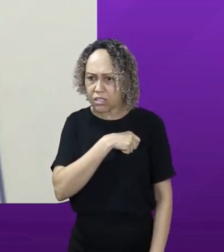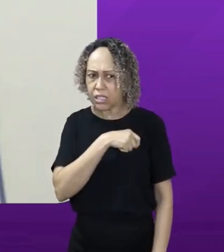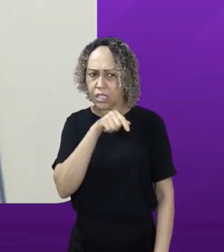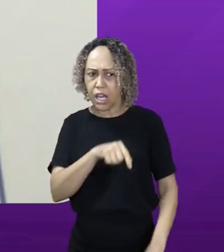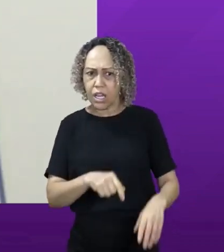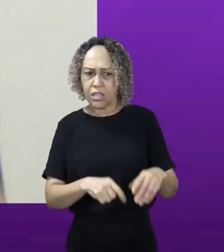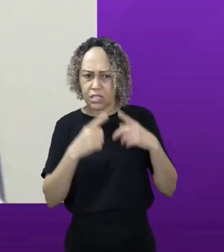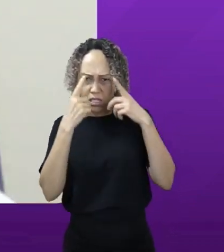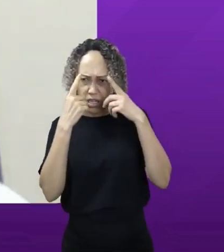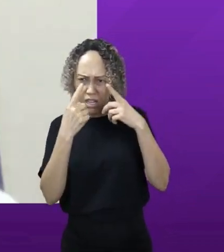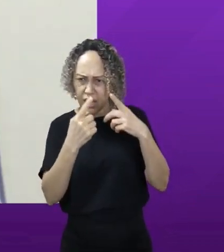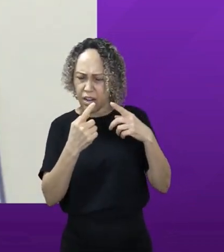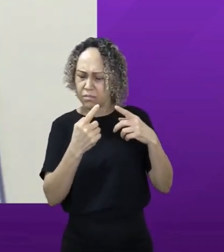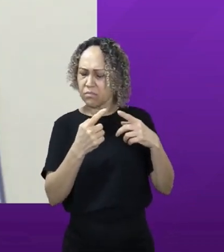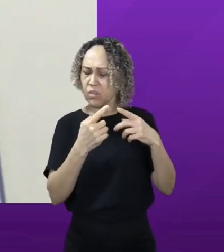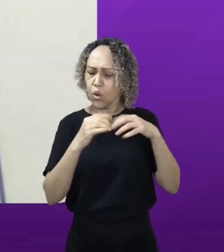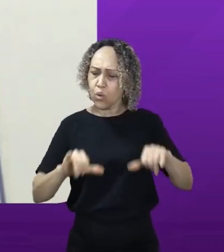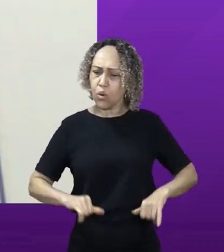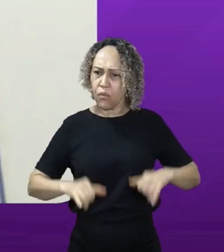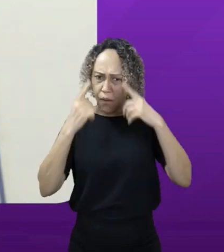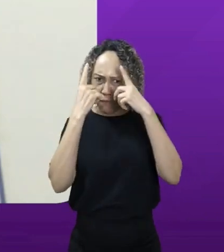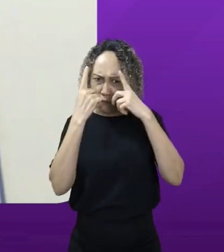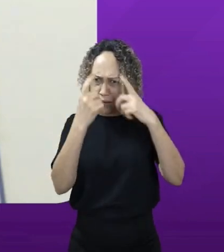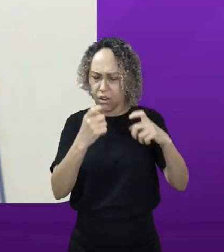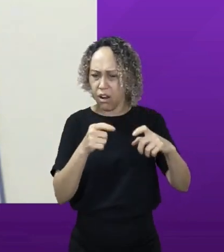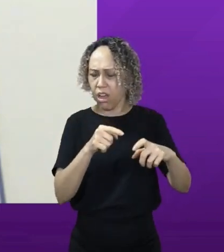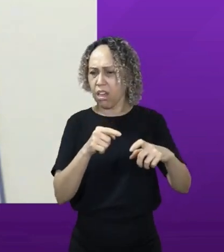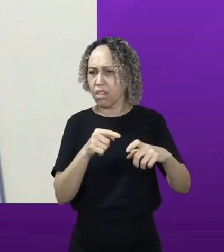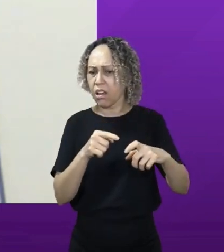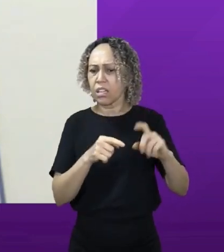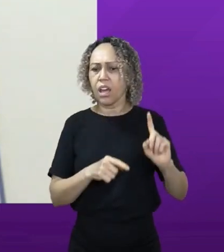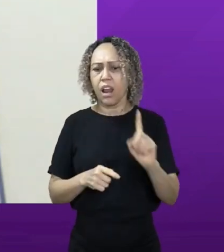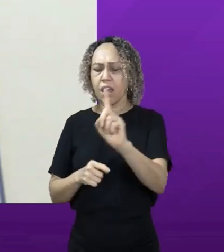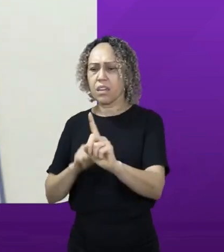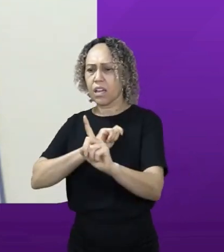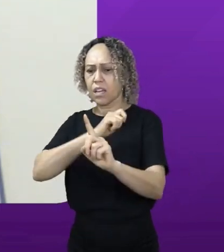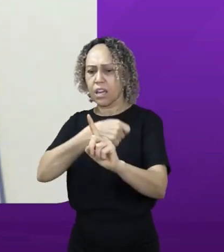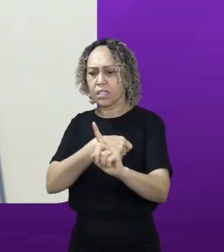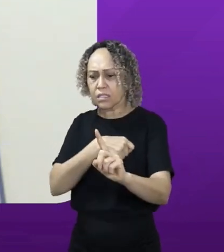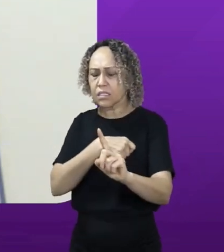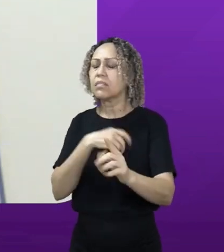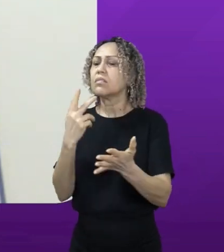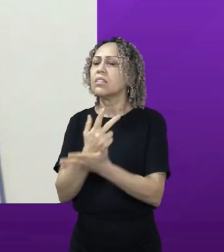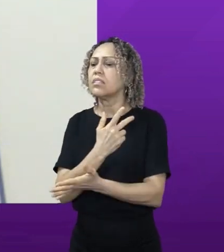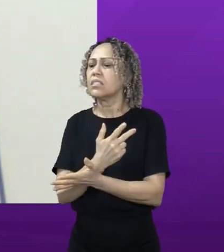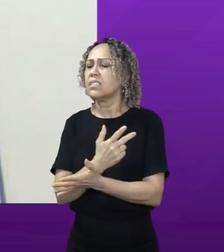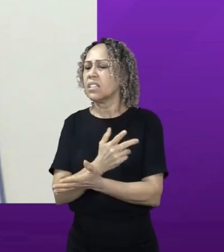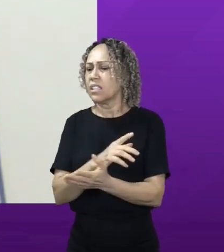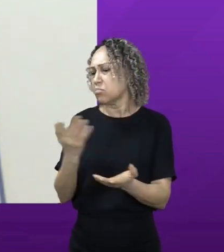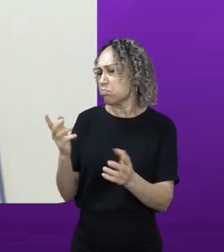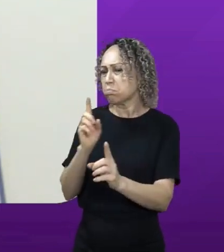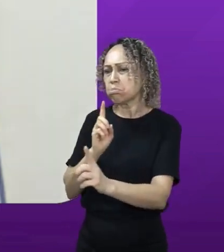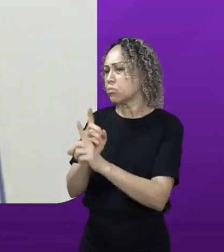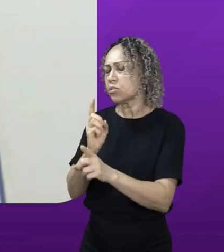delegacia, ela ia encontrar um apoio institucional, né, de uma mulher. Esse quadro aqui mudou no Rio Grande do Norte, né?